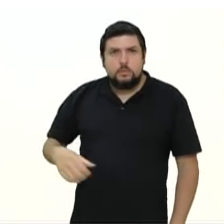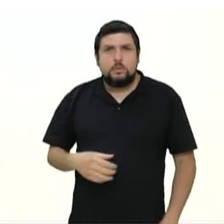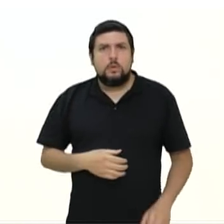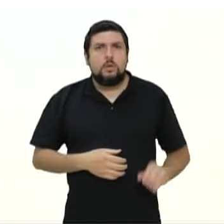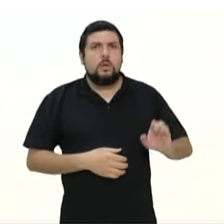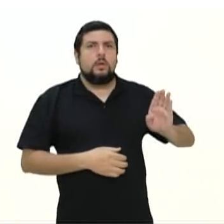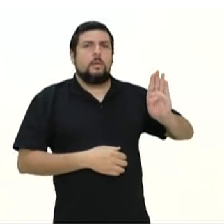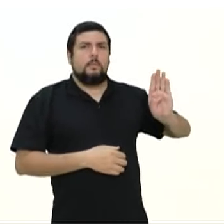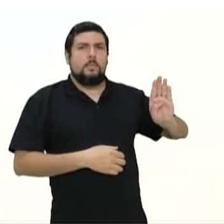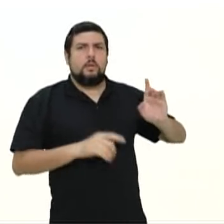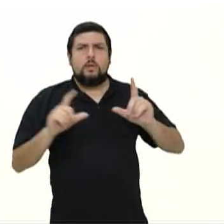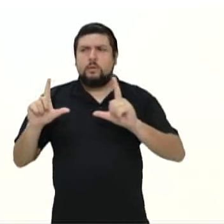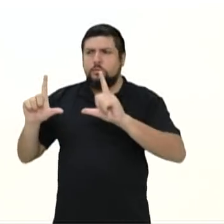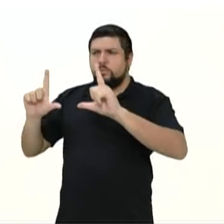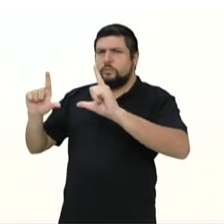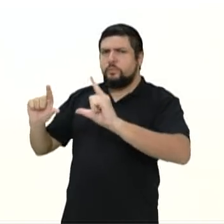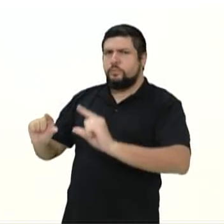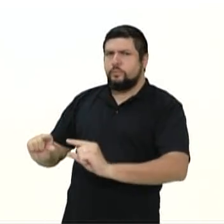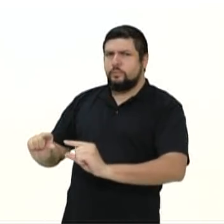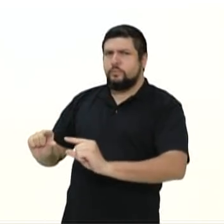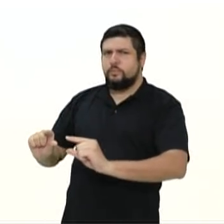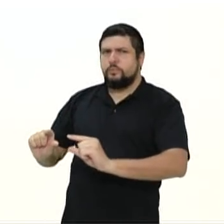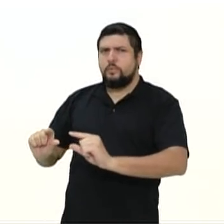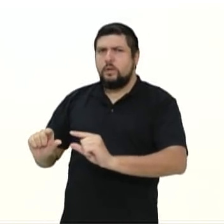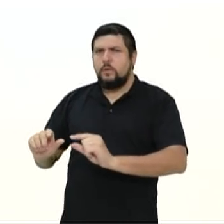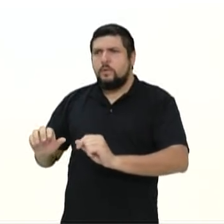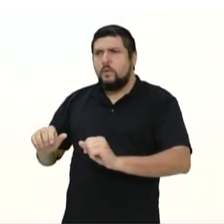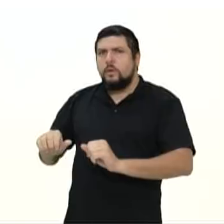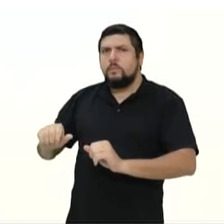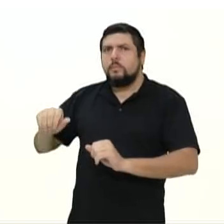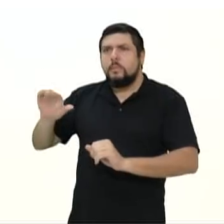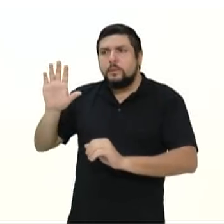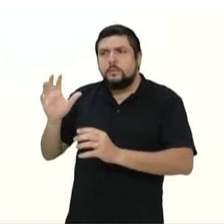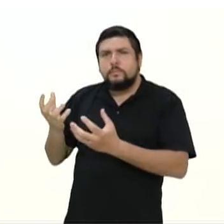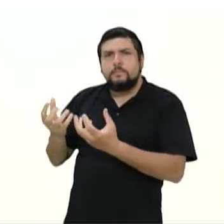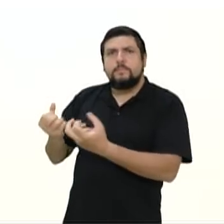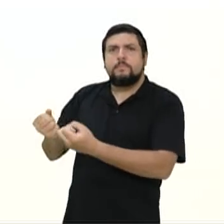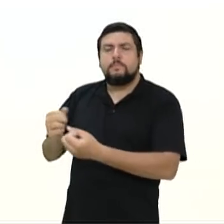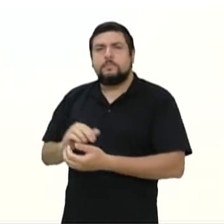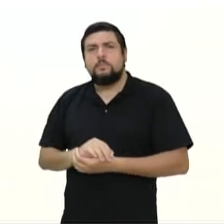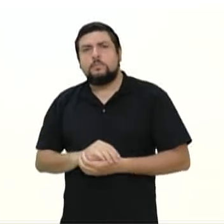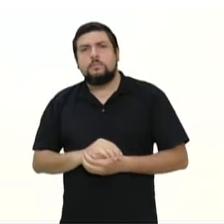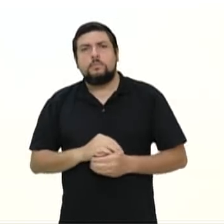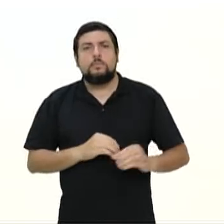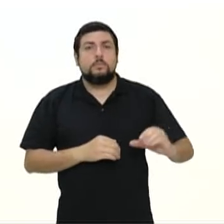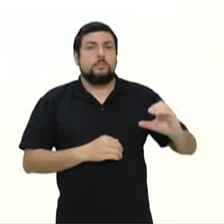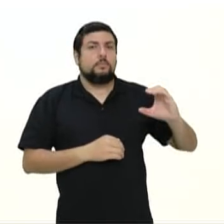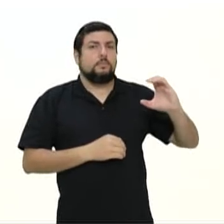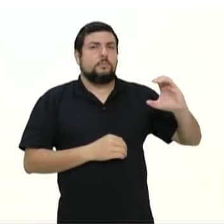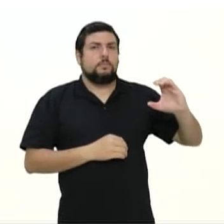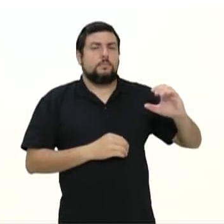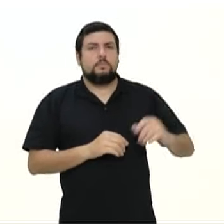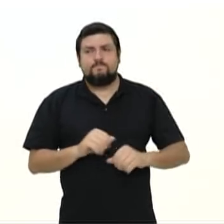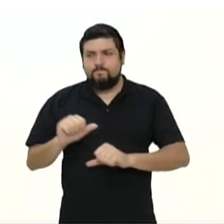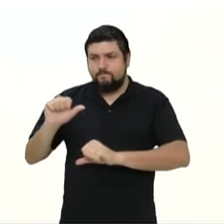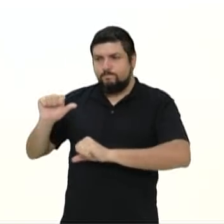B, atenuar, tornar mais aceitável. Ou a letra C, alterar. O que